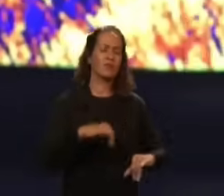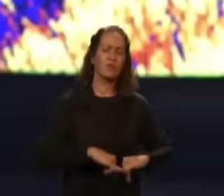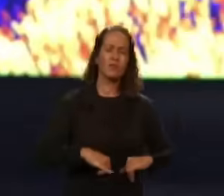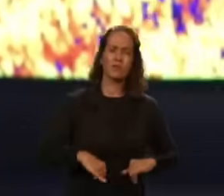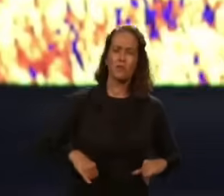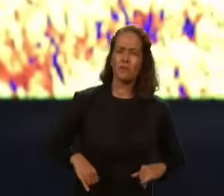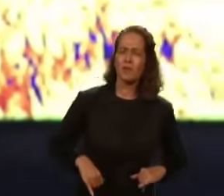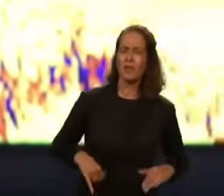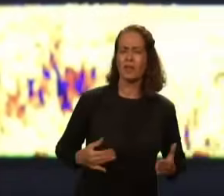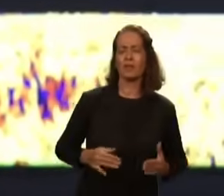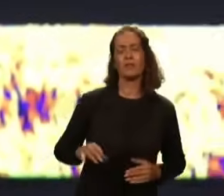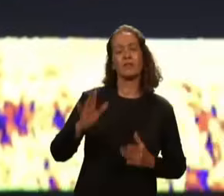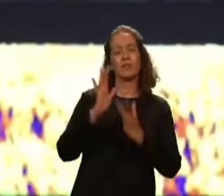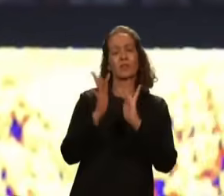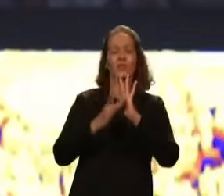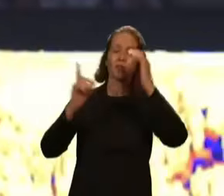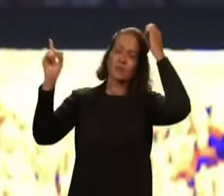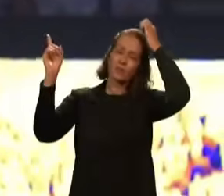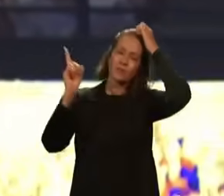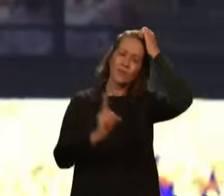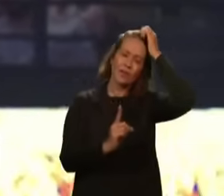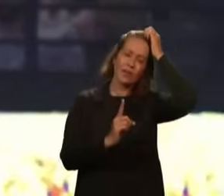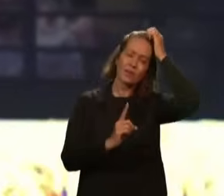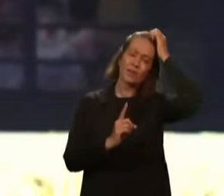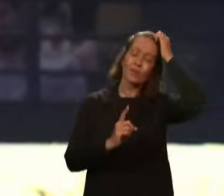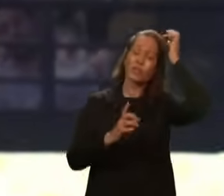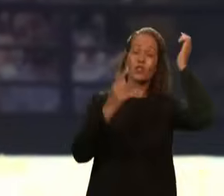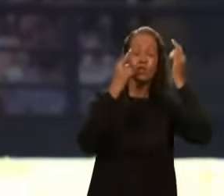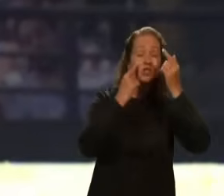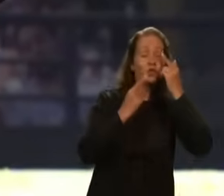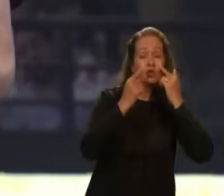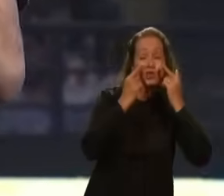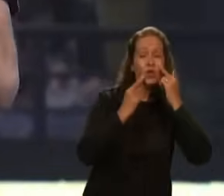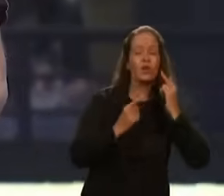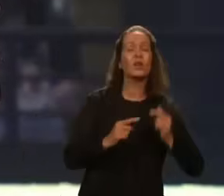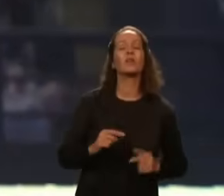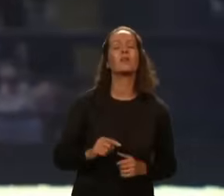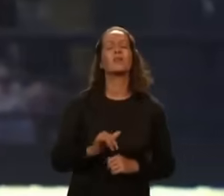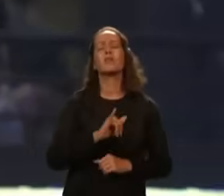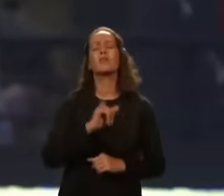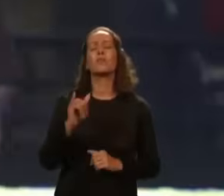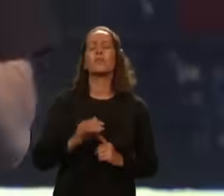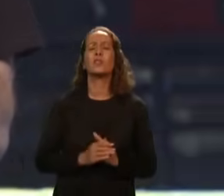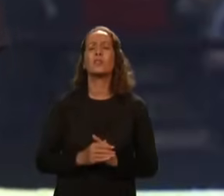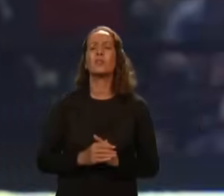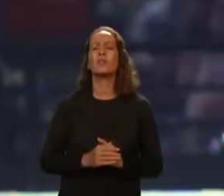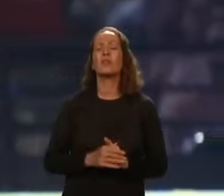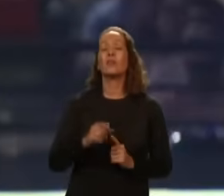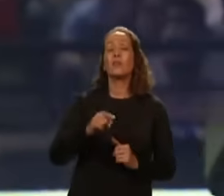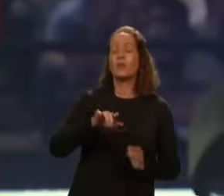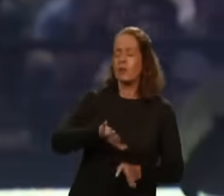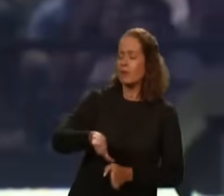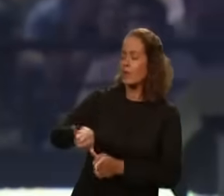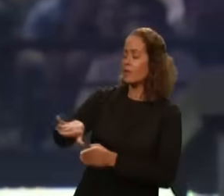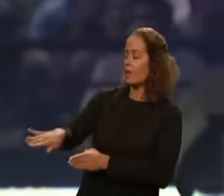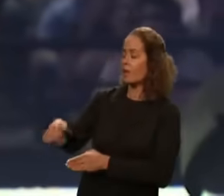vida, ele vem, ele chora, mas no final ele fala, sai para trás agora, que agora pau vai comer.